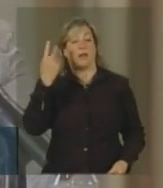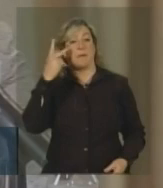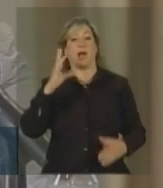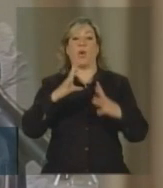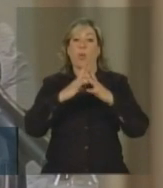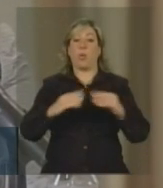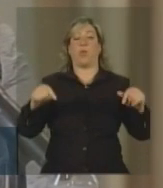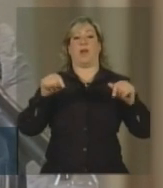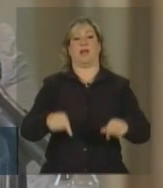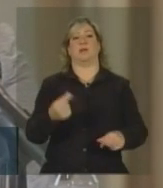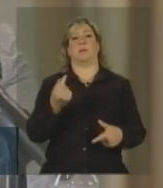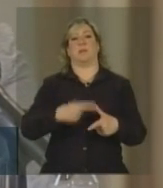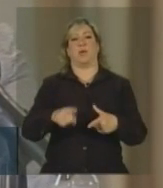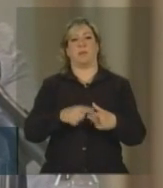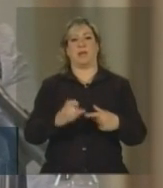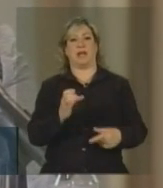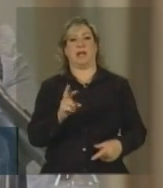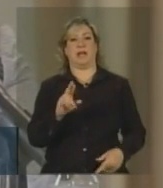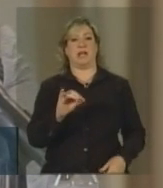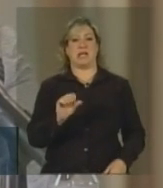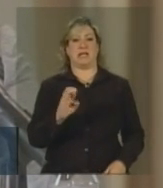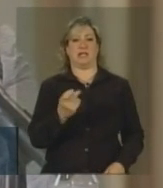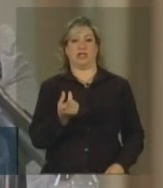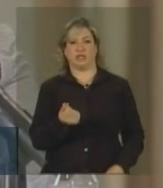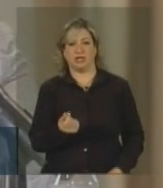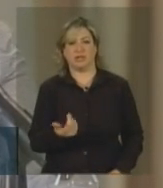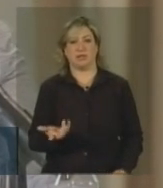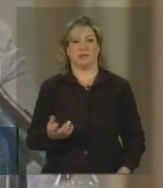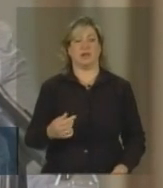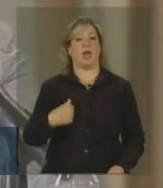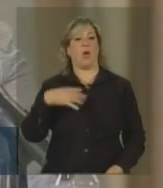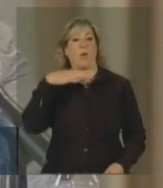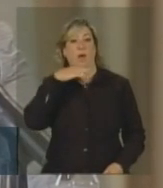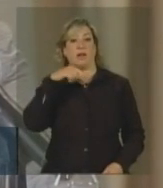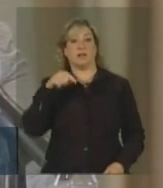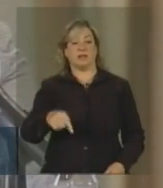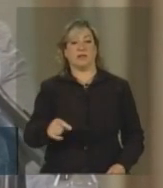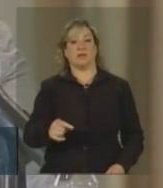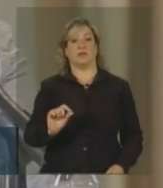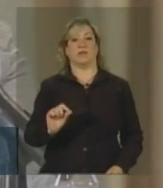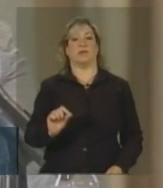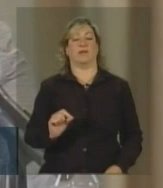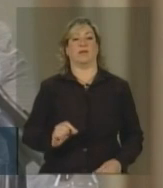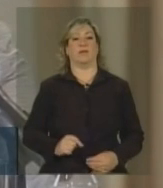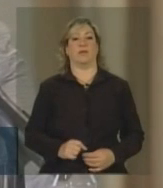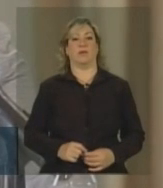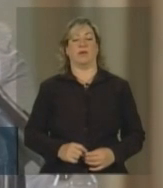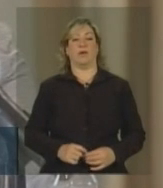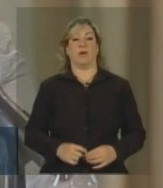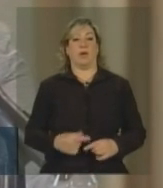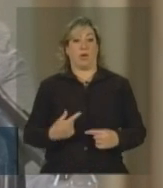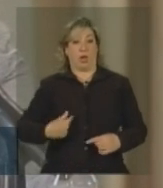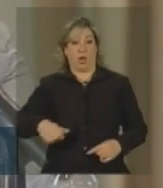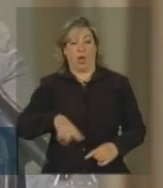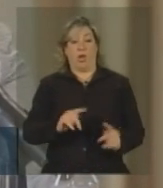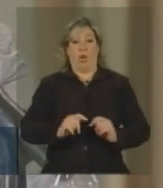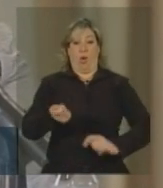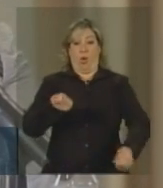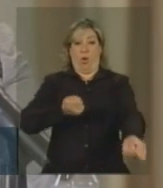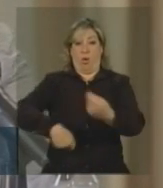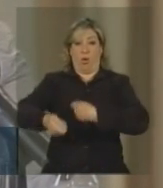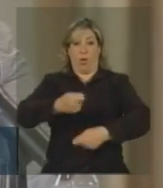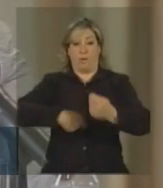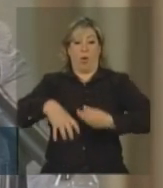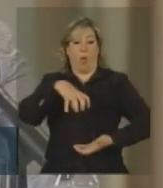dessa crise, que eu não acredito que seja passível de ser dada pela ação de uma economia ou de um